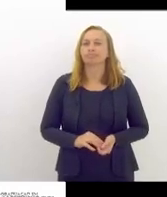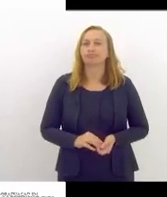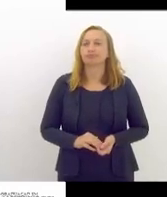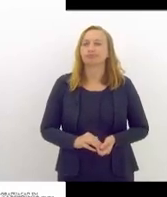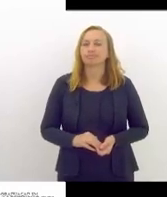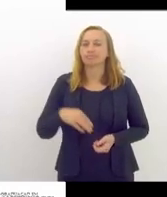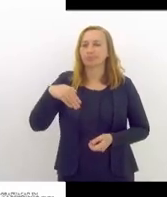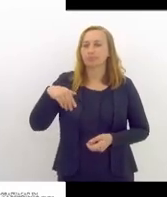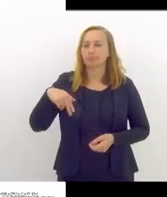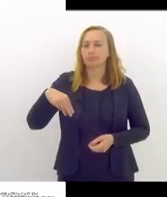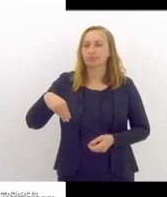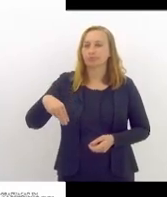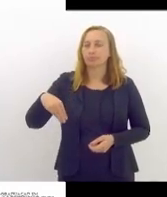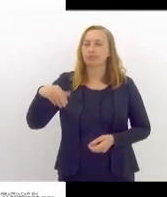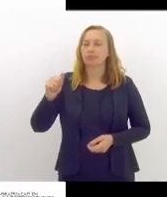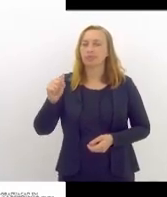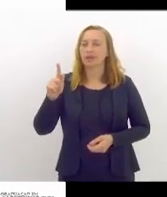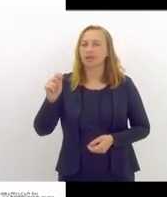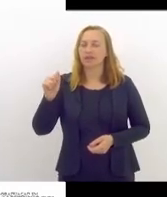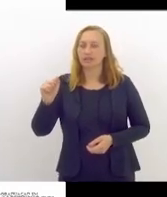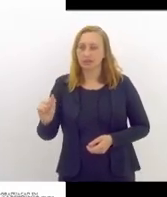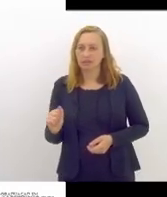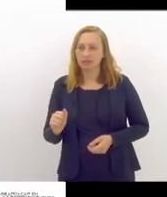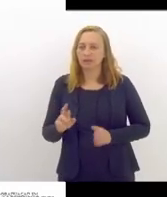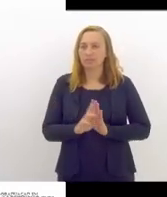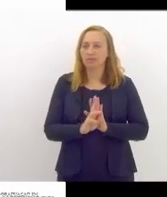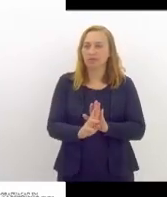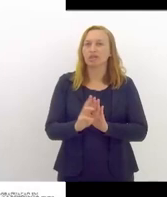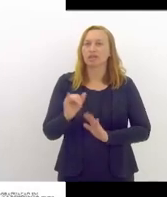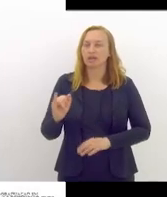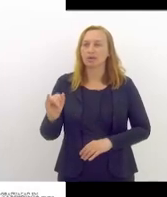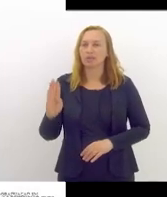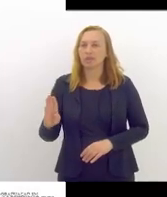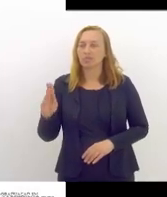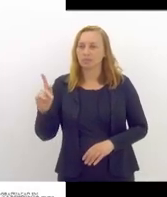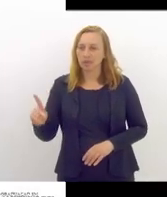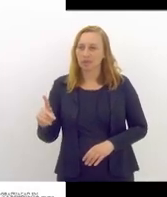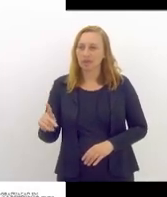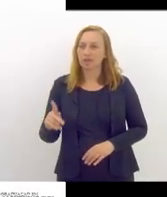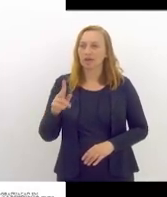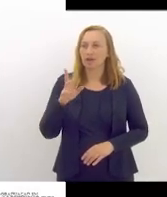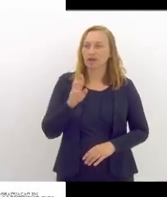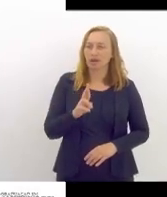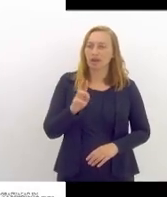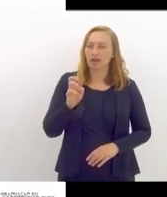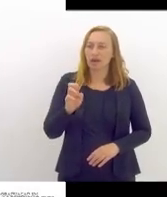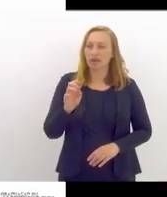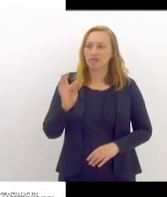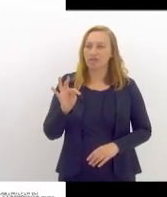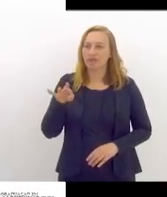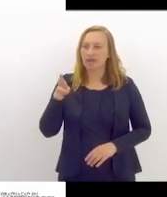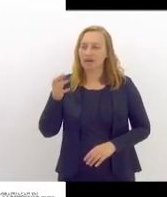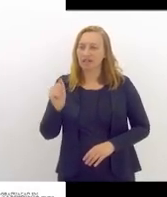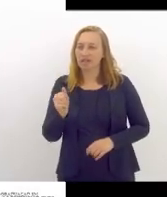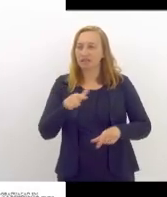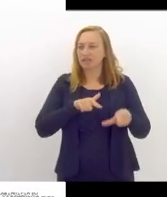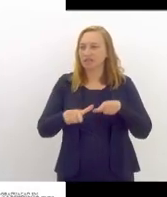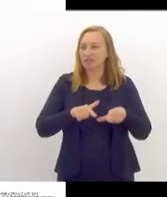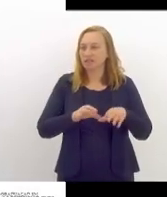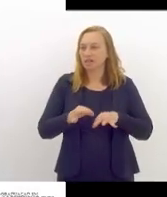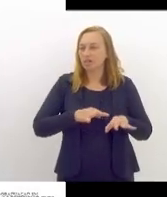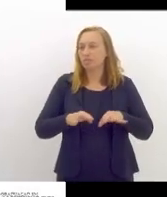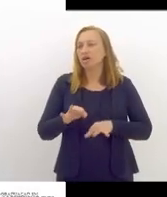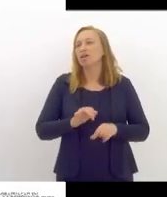especialista em temas representantes do IBP que a Refinaria estavam trabalhando com cerca de